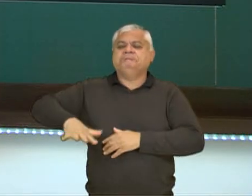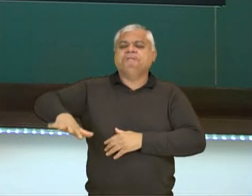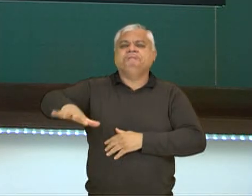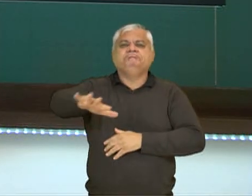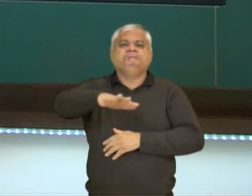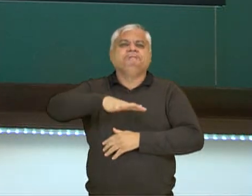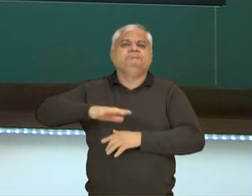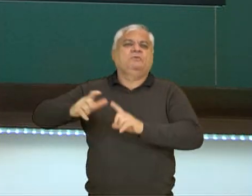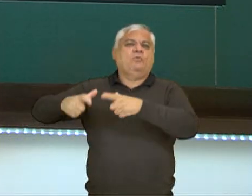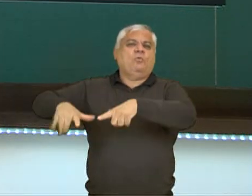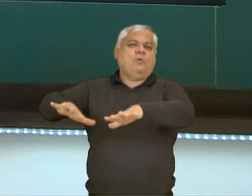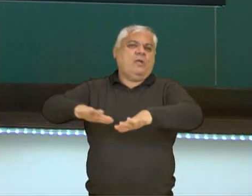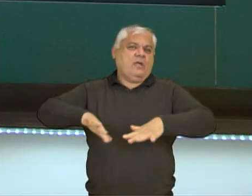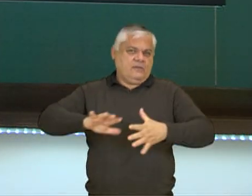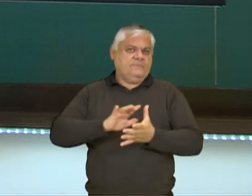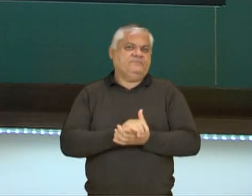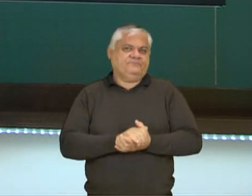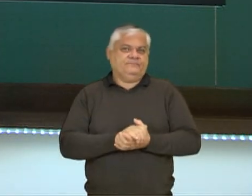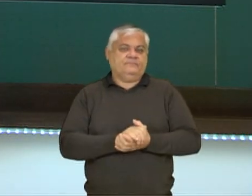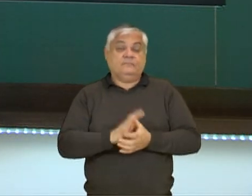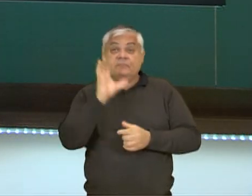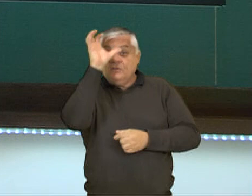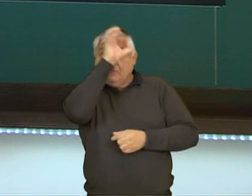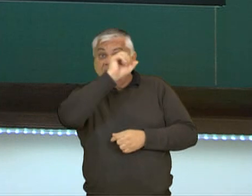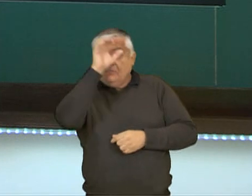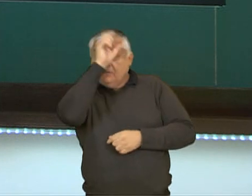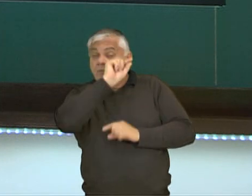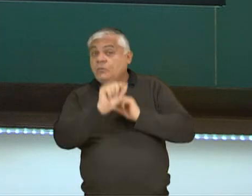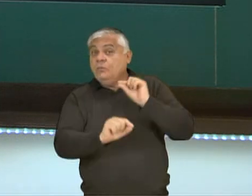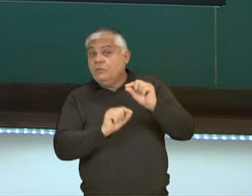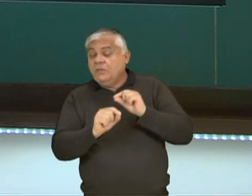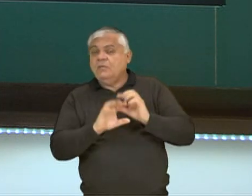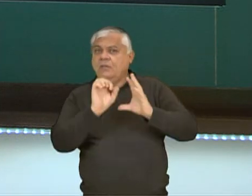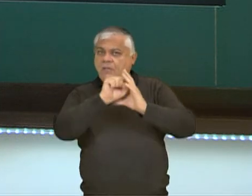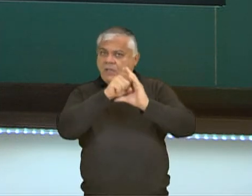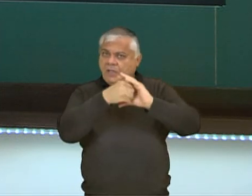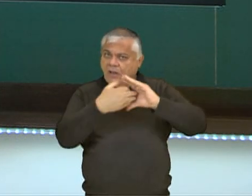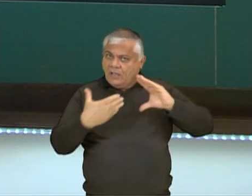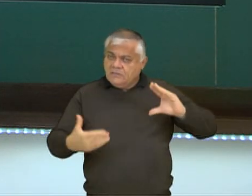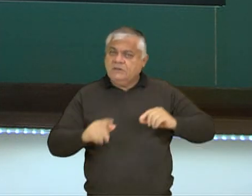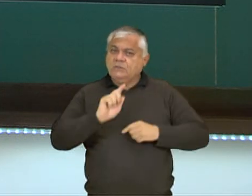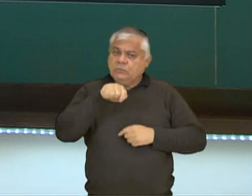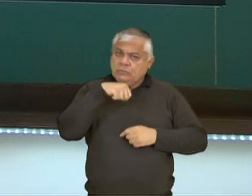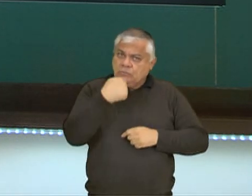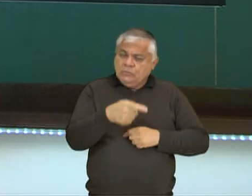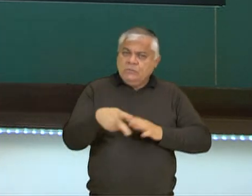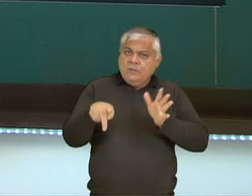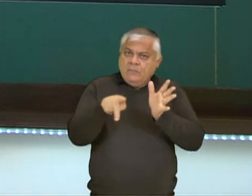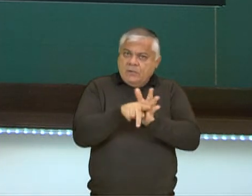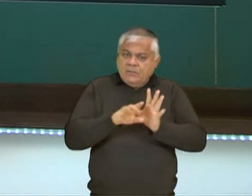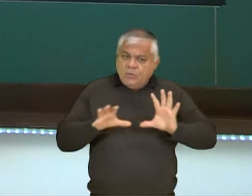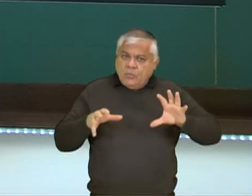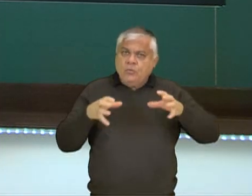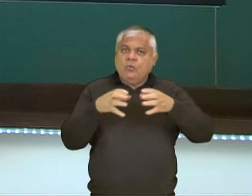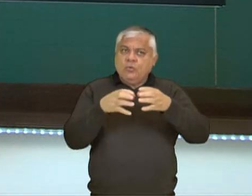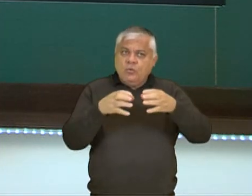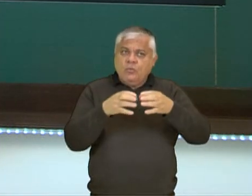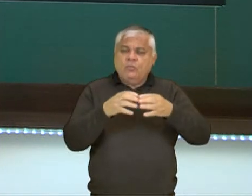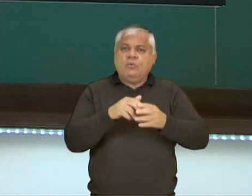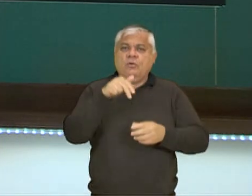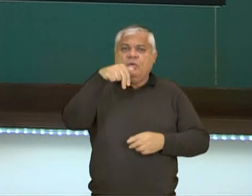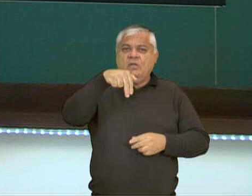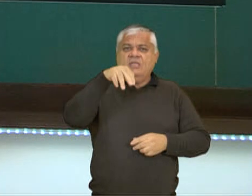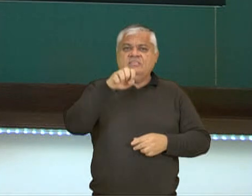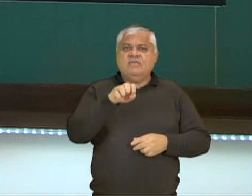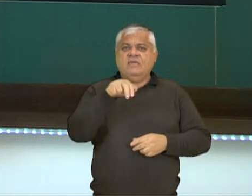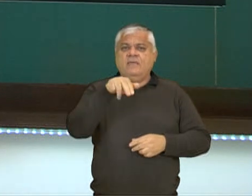do ambiente. O que nós vimos na aula de hoje? Nós vimos as características dos seres pertencentes ao filo